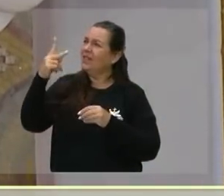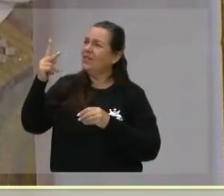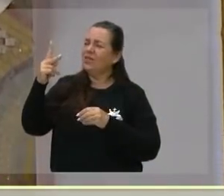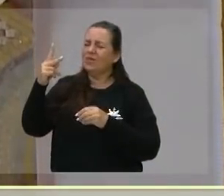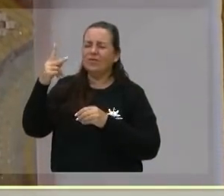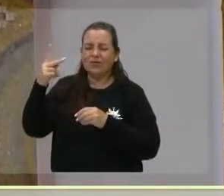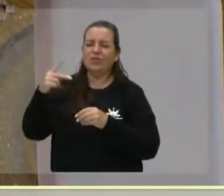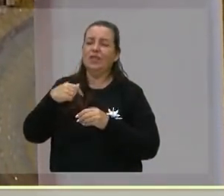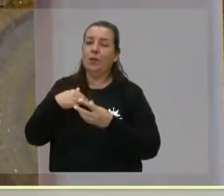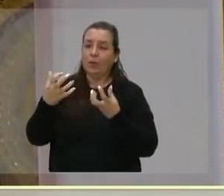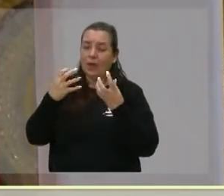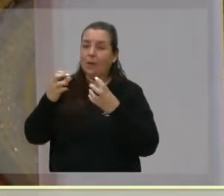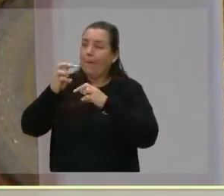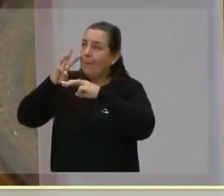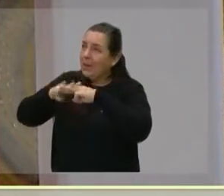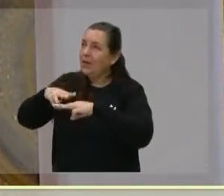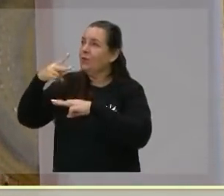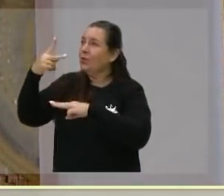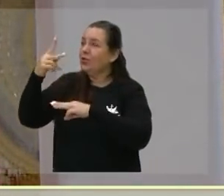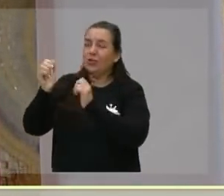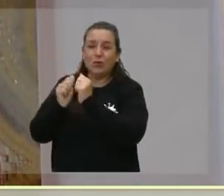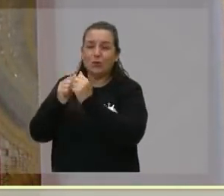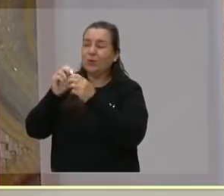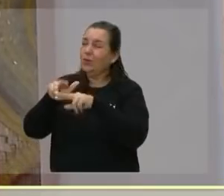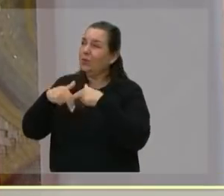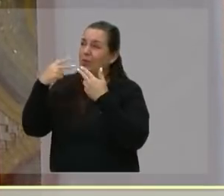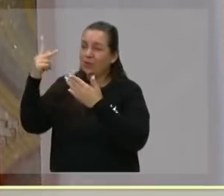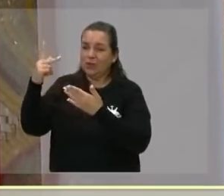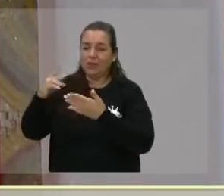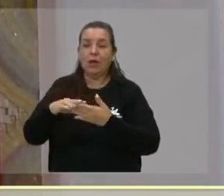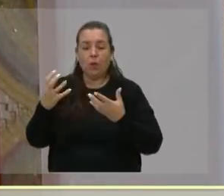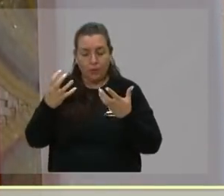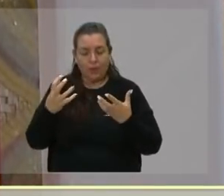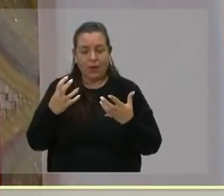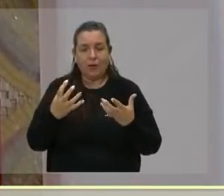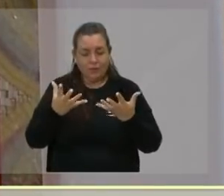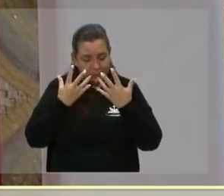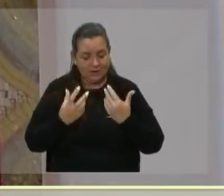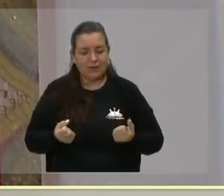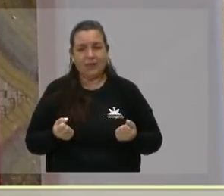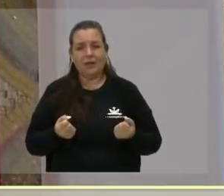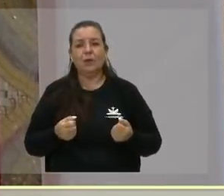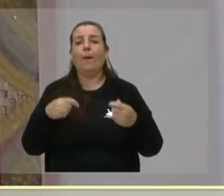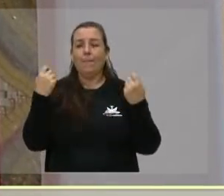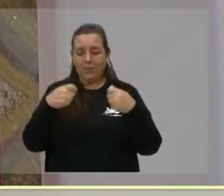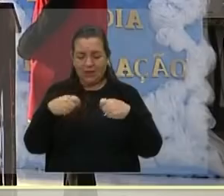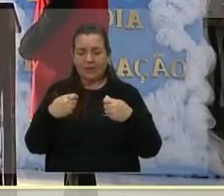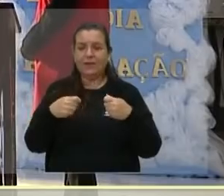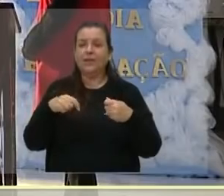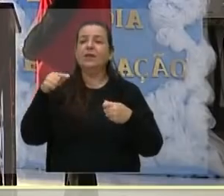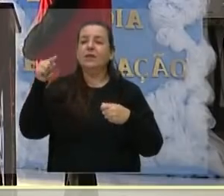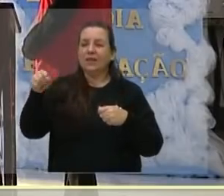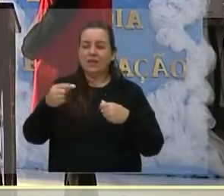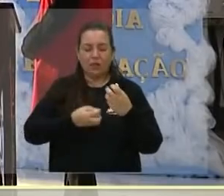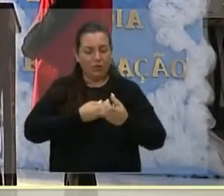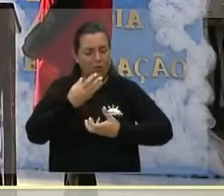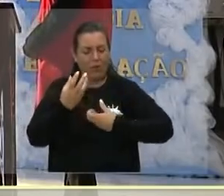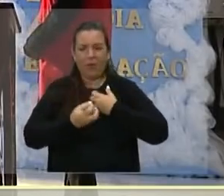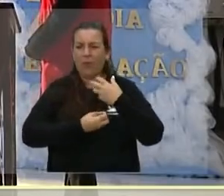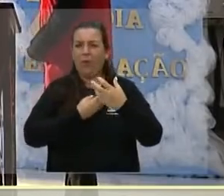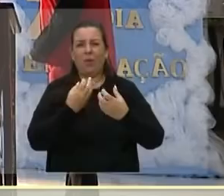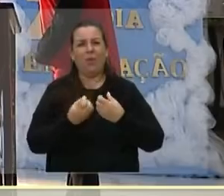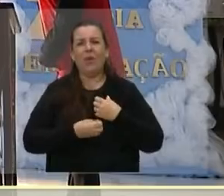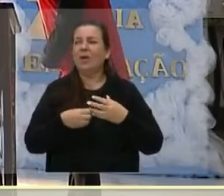dicico e eu quero ser um prisioneiro do espírito santo eu preciso desse fogo